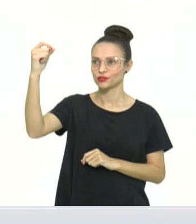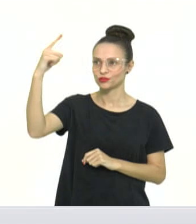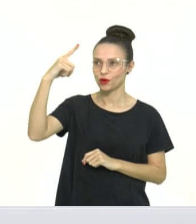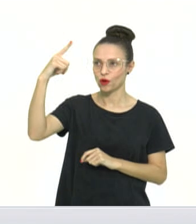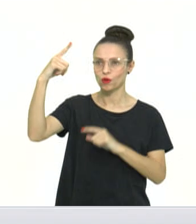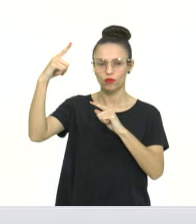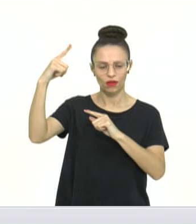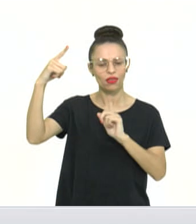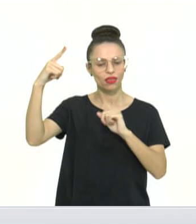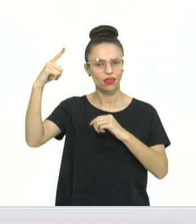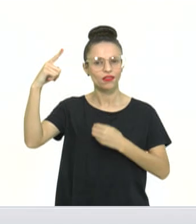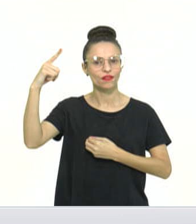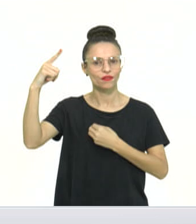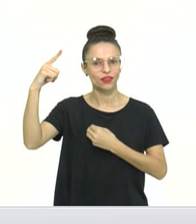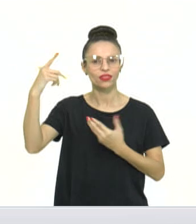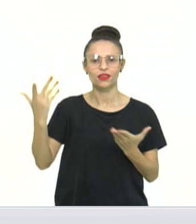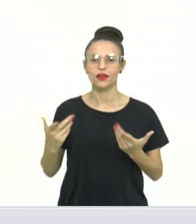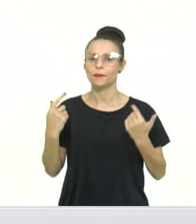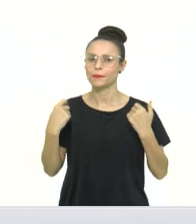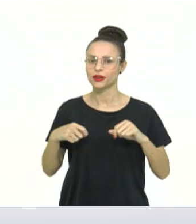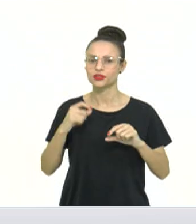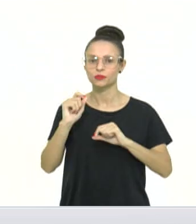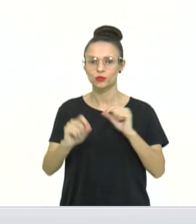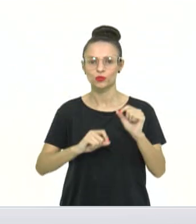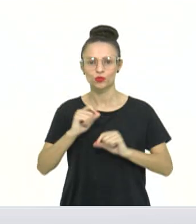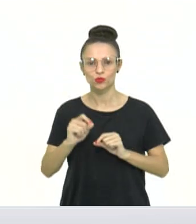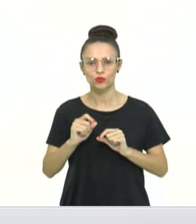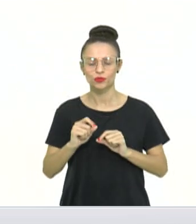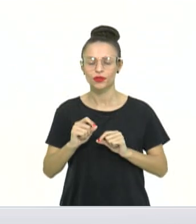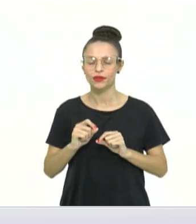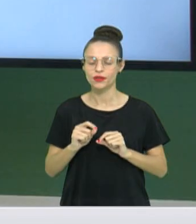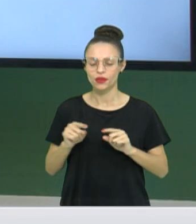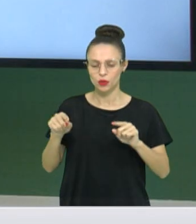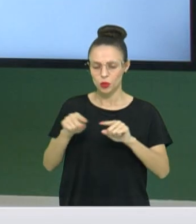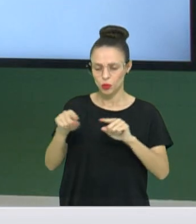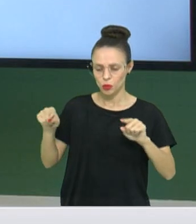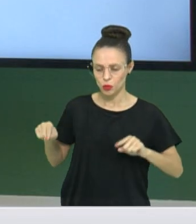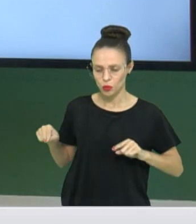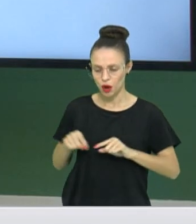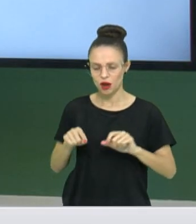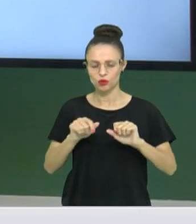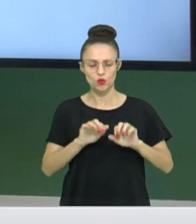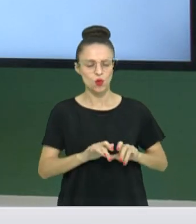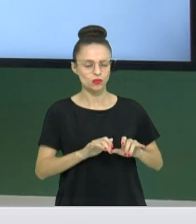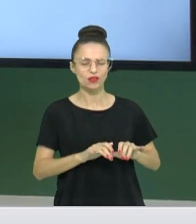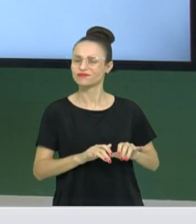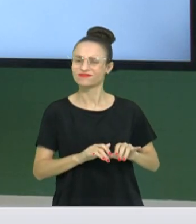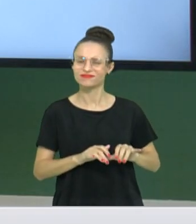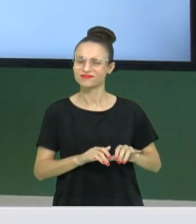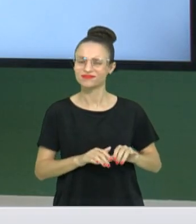de vida. Devemos sair dos nossos quartos e da frente do computador.